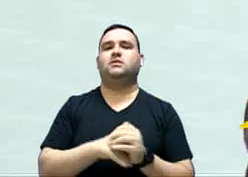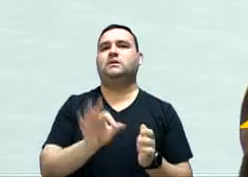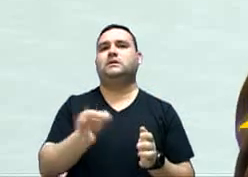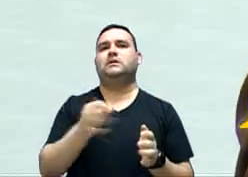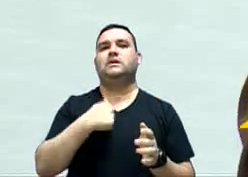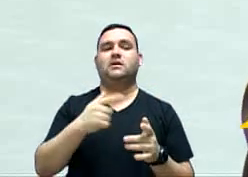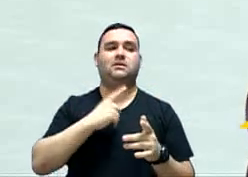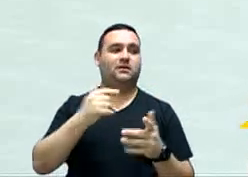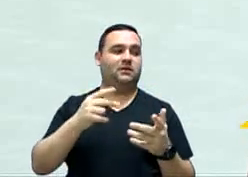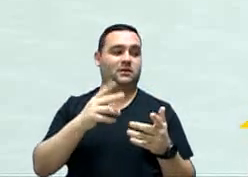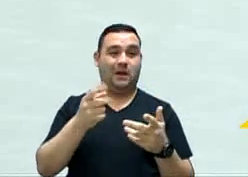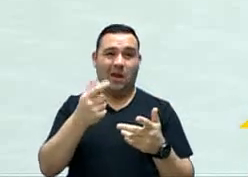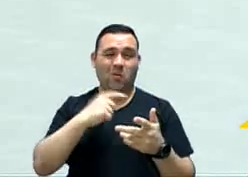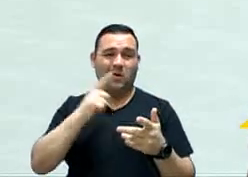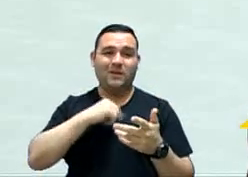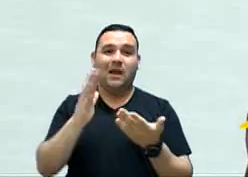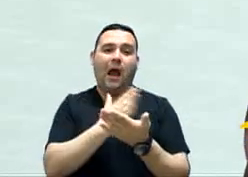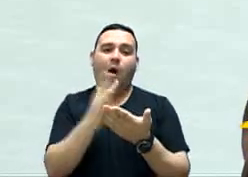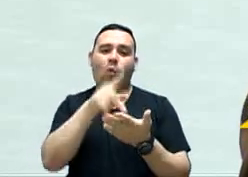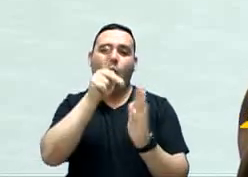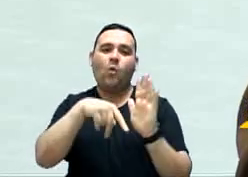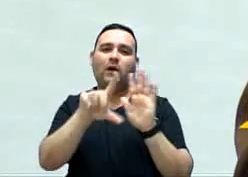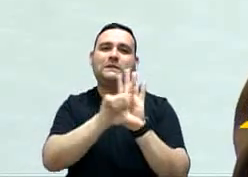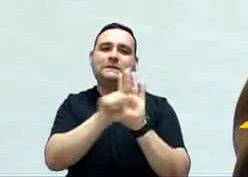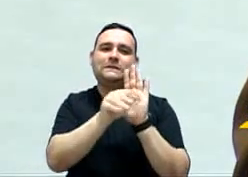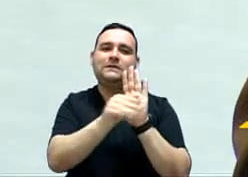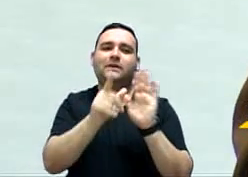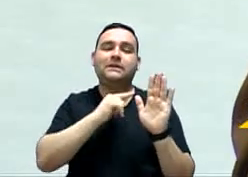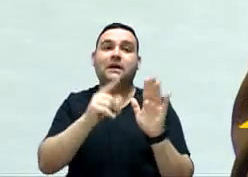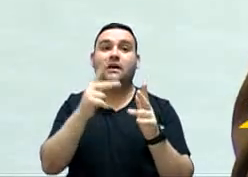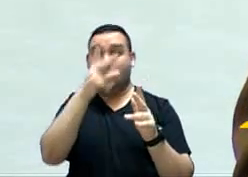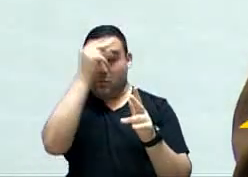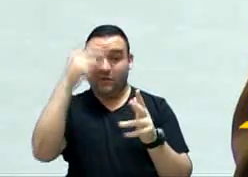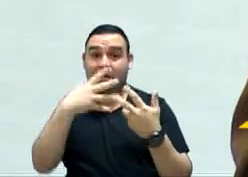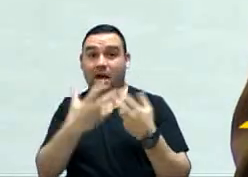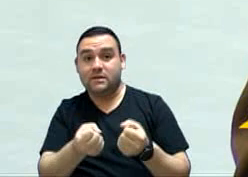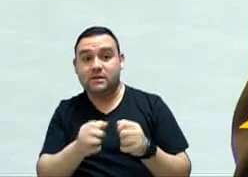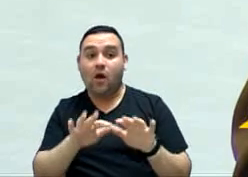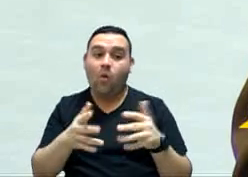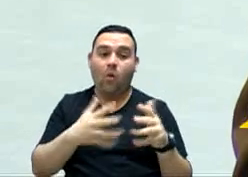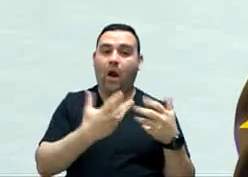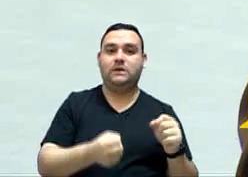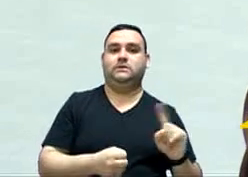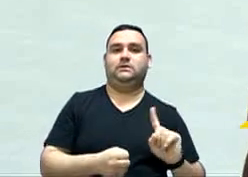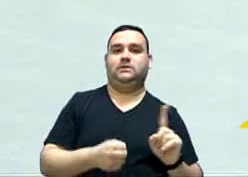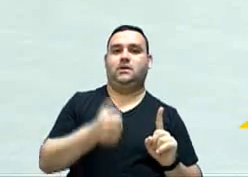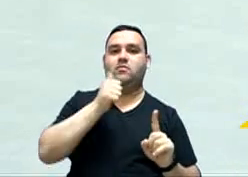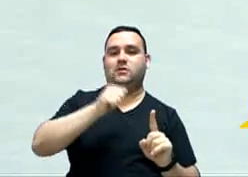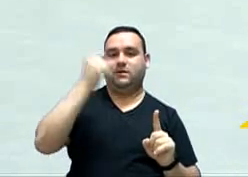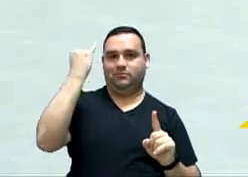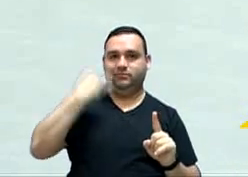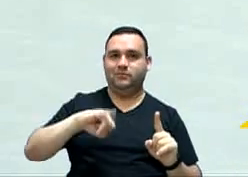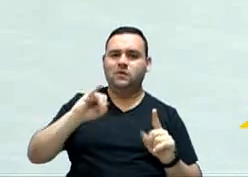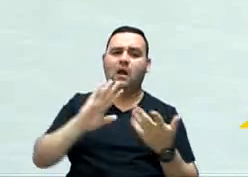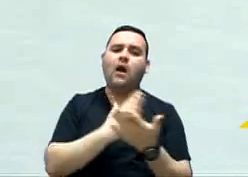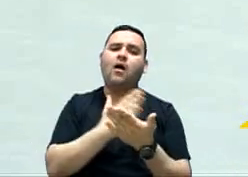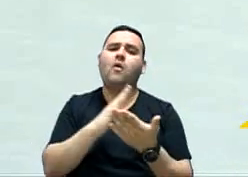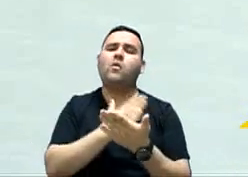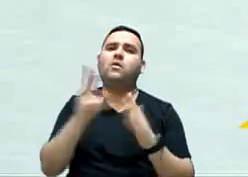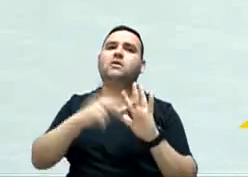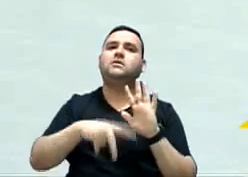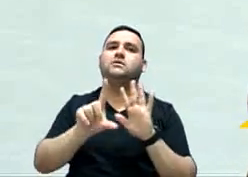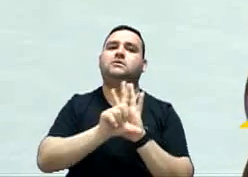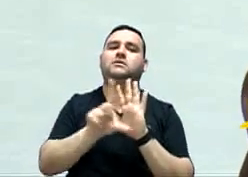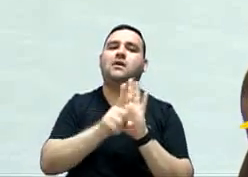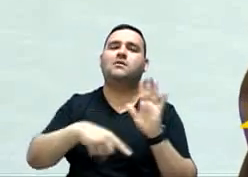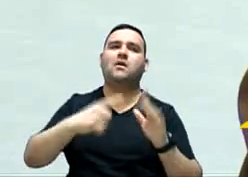Eu devo receber daqui a pouco alguns projetos que foram encampados ou não pela prefeita Jaqueline. Alguns projetos a gente